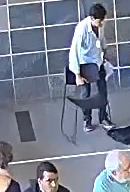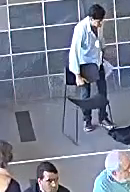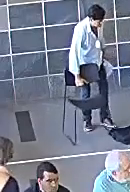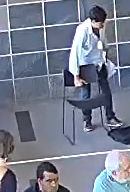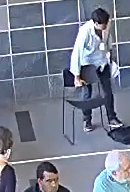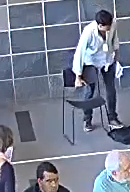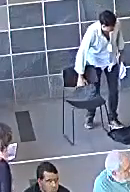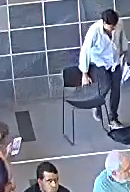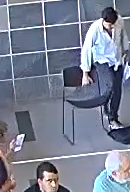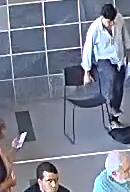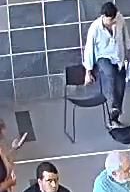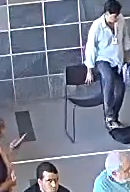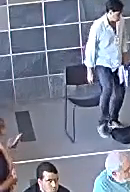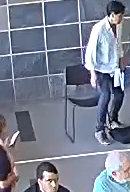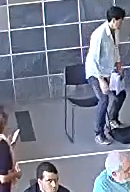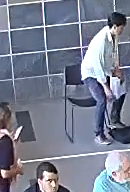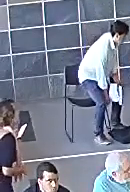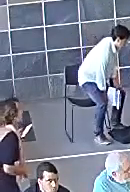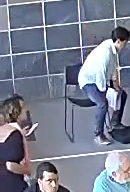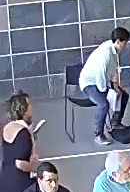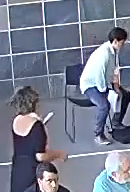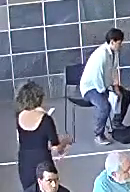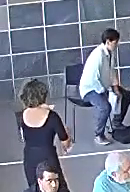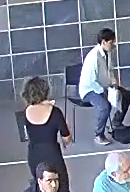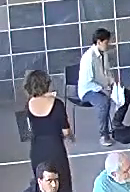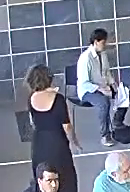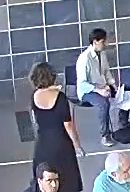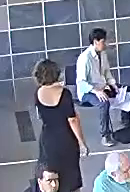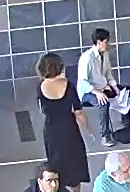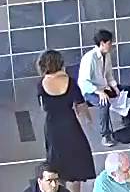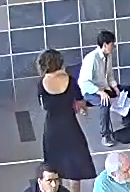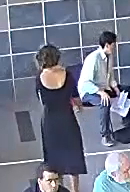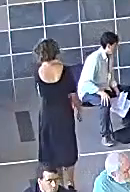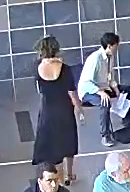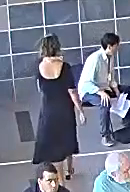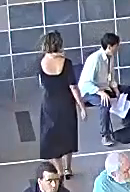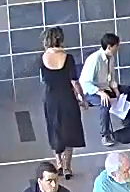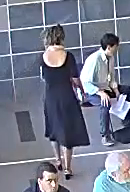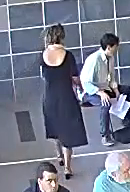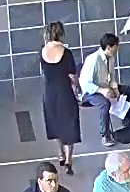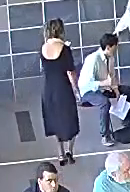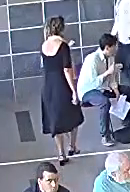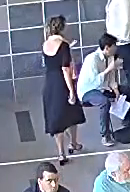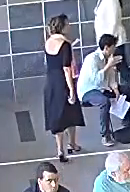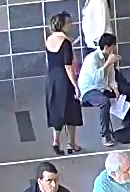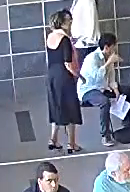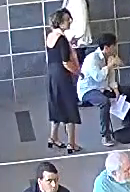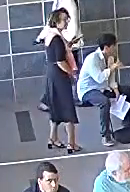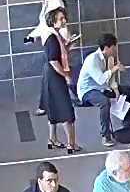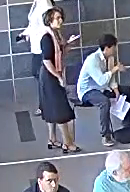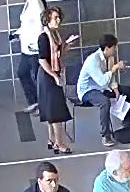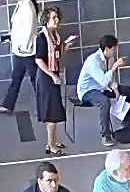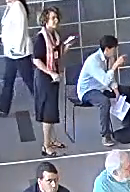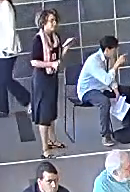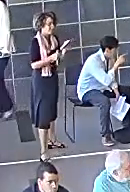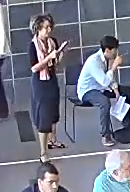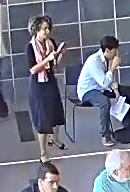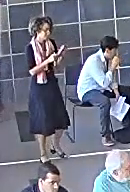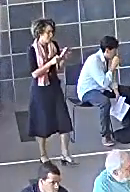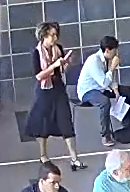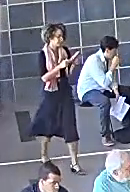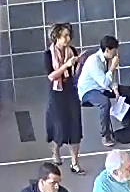sentido né soube agora H pouco talvez uma empresa no Brasil que acredito que vai